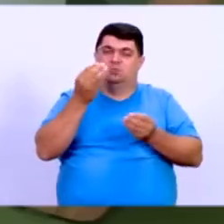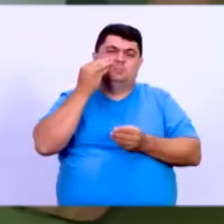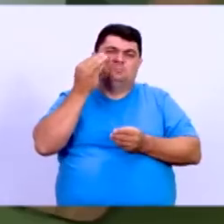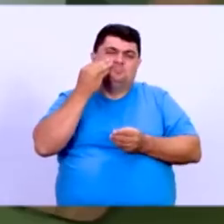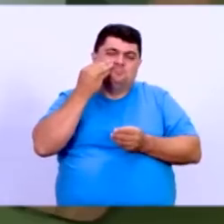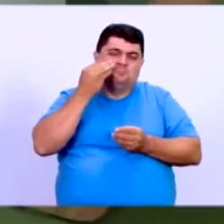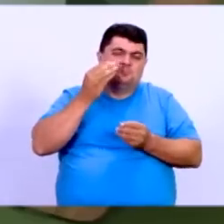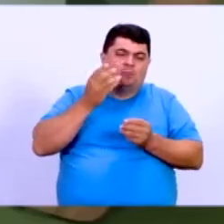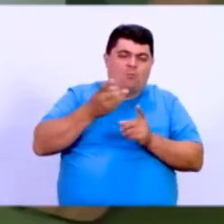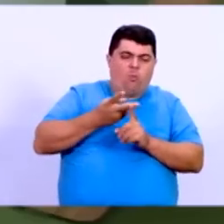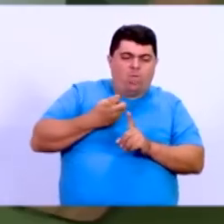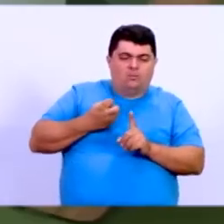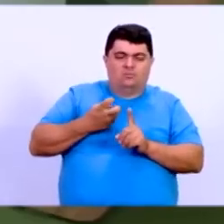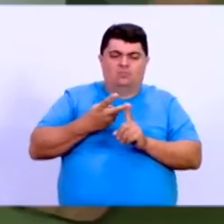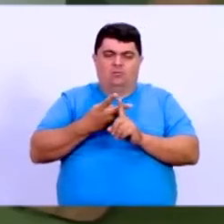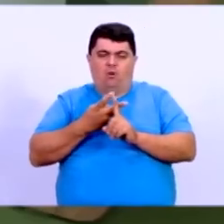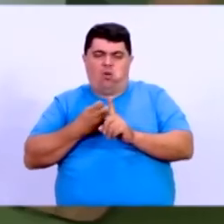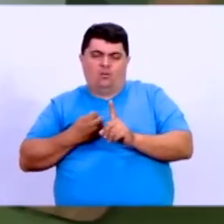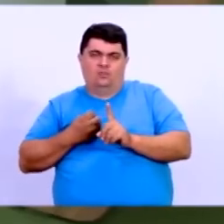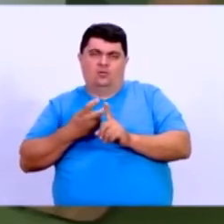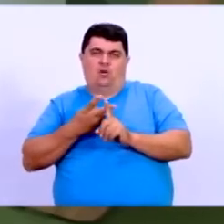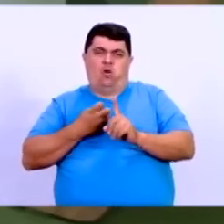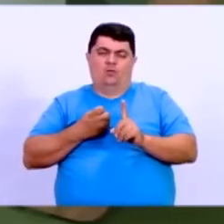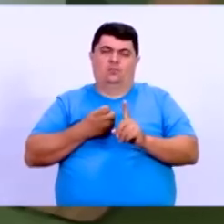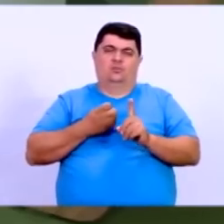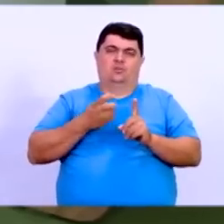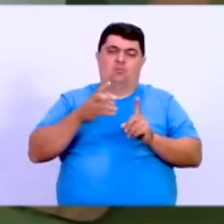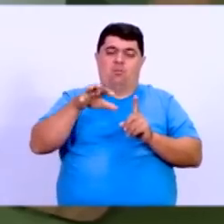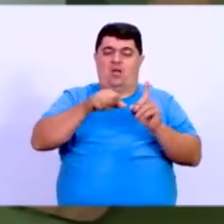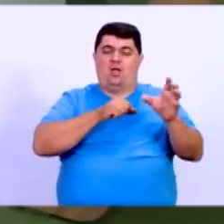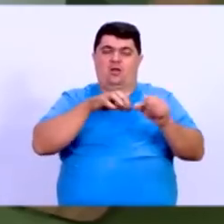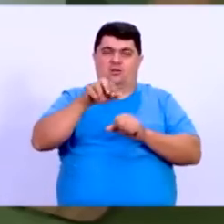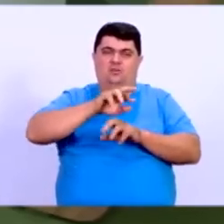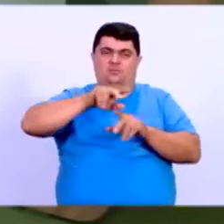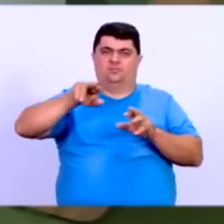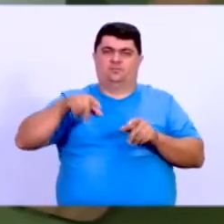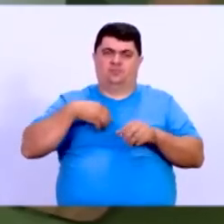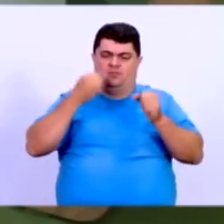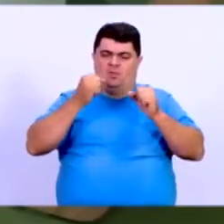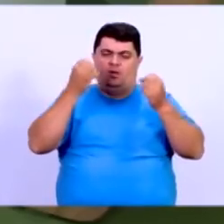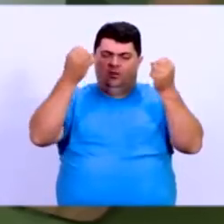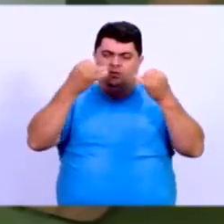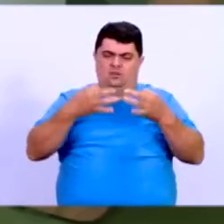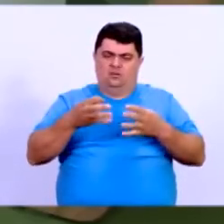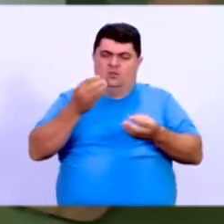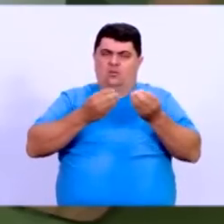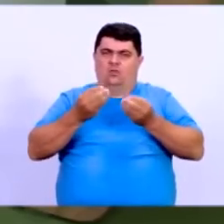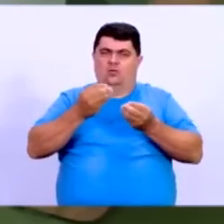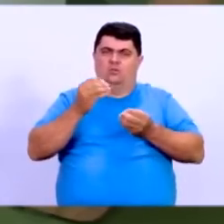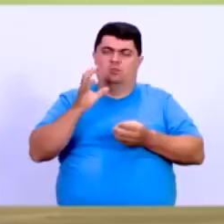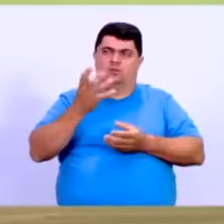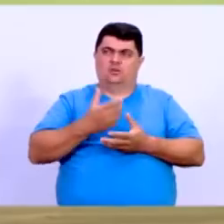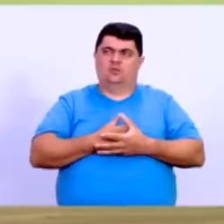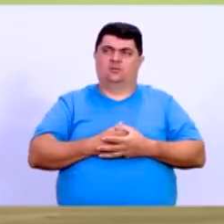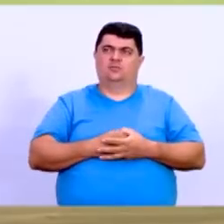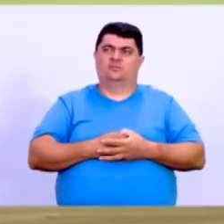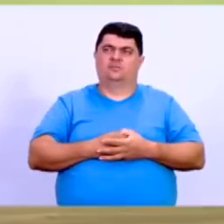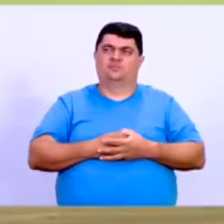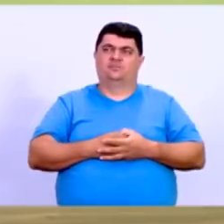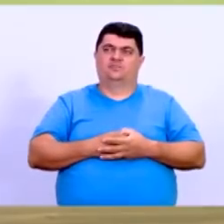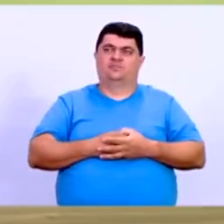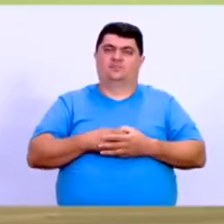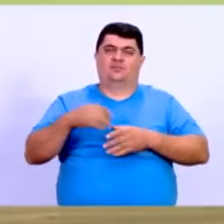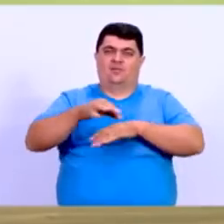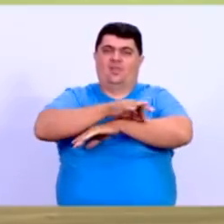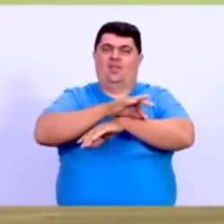invadir sistemas de empresa e sequestrar informações, né? Será que o senhor pode explicar para a gente aí, professor, essa questão Pessoal, de engenharia social? A engenharia social é